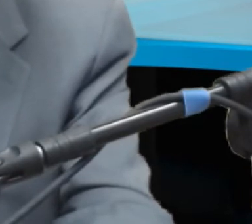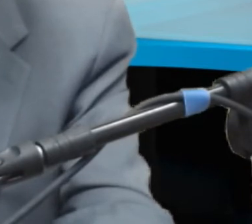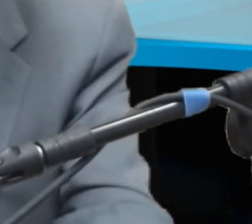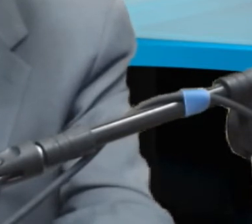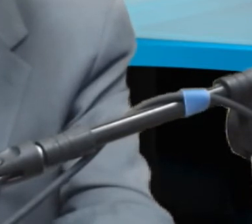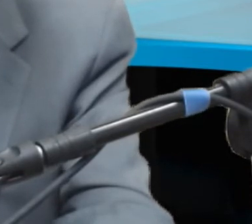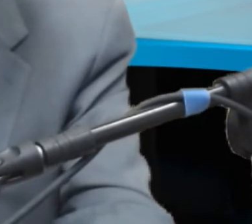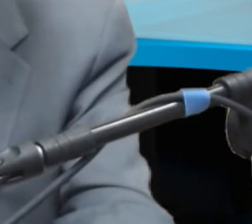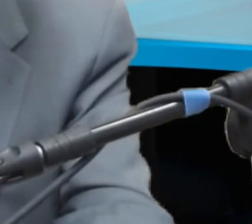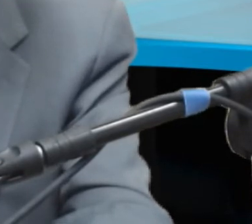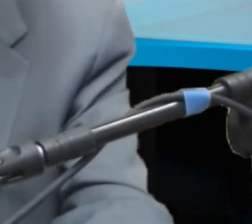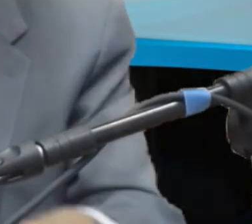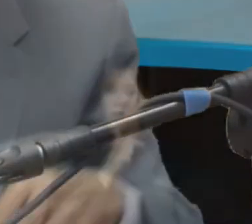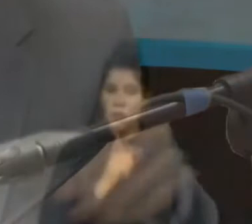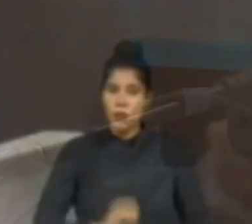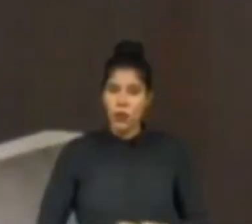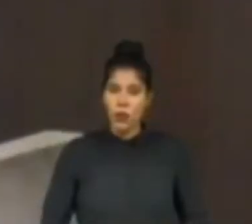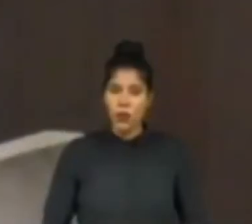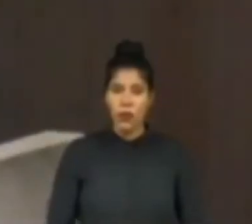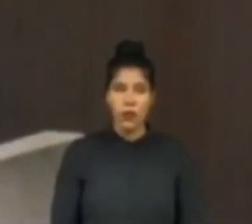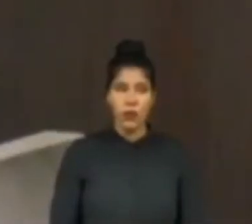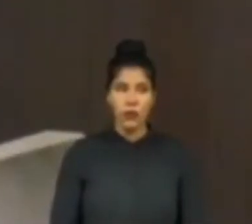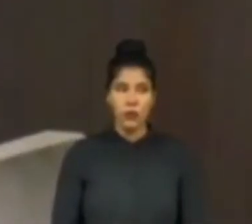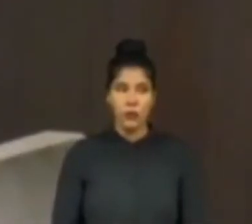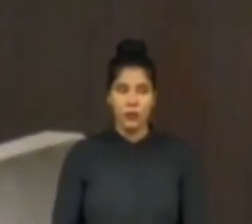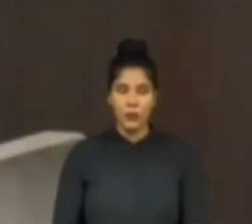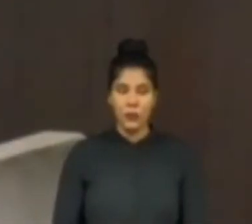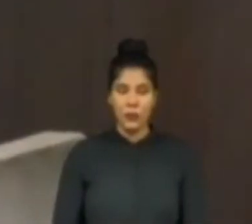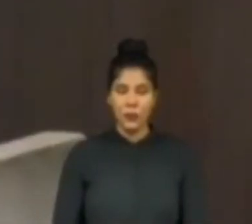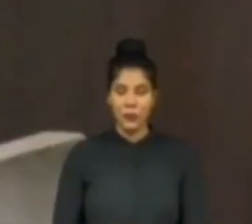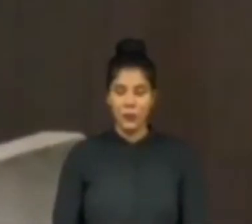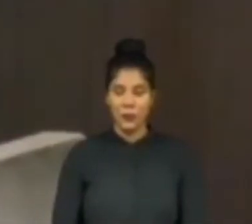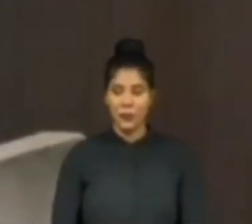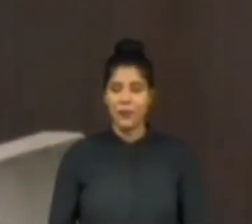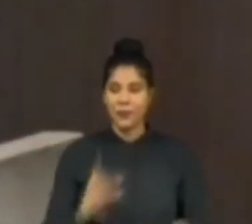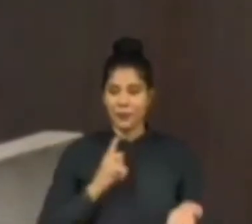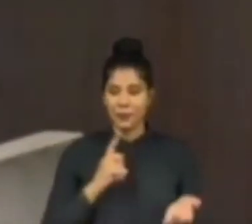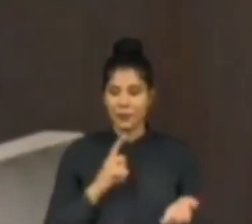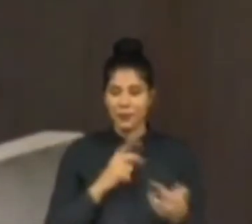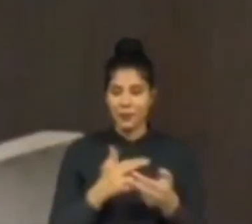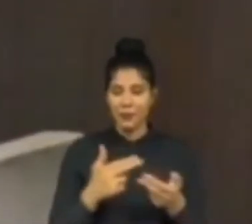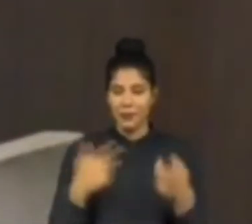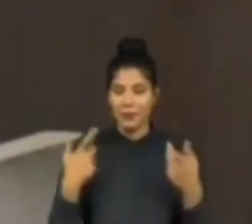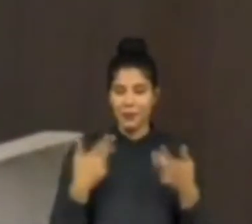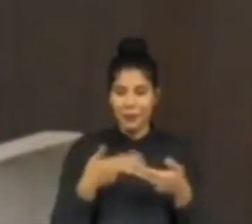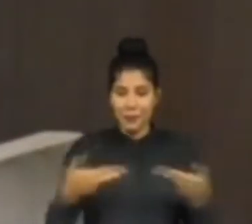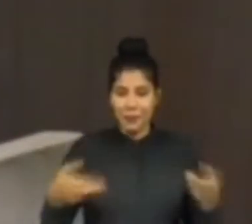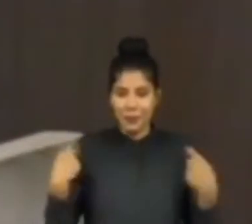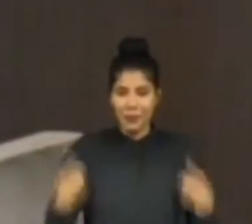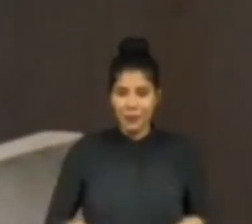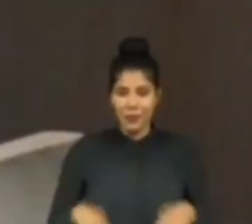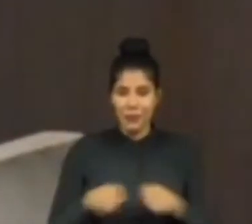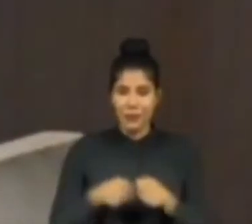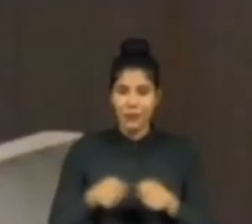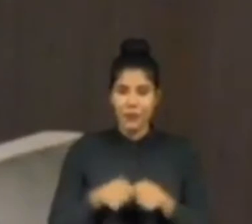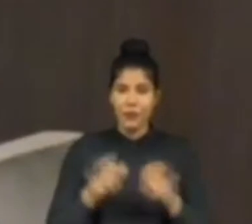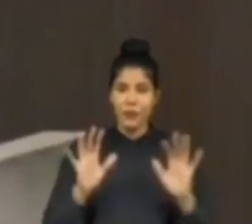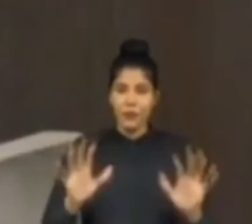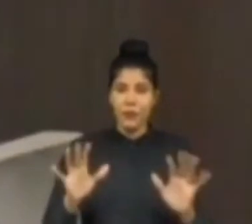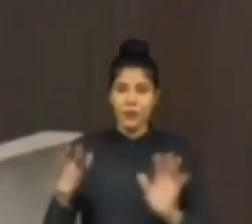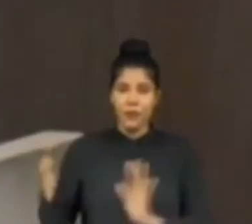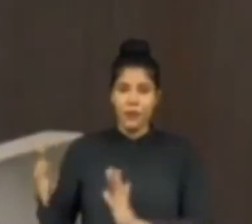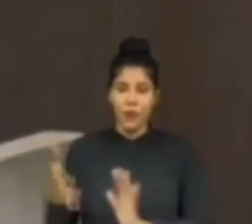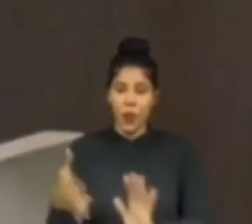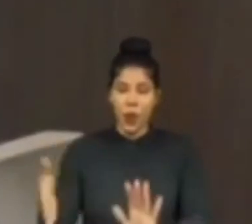disse Zezinho Albuquerque. E tem algumas coisas que precisam ser feitas, mas esse caminho nós não